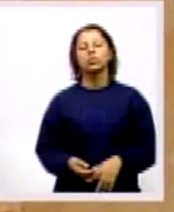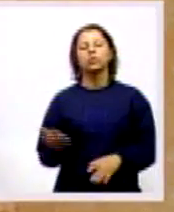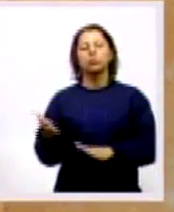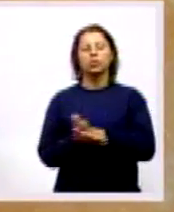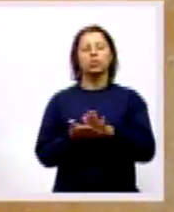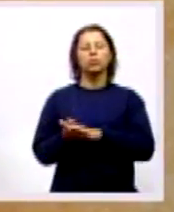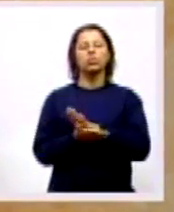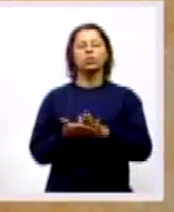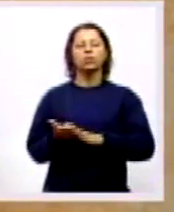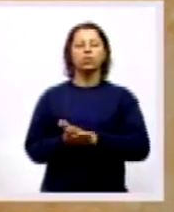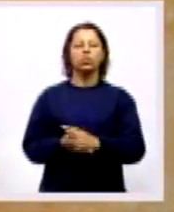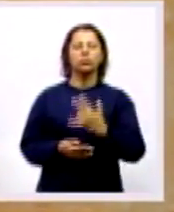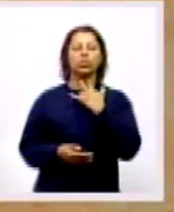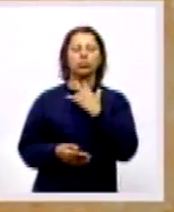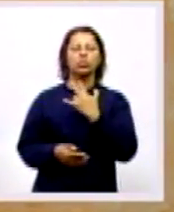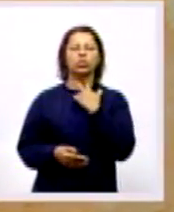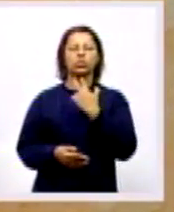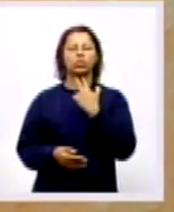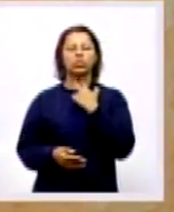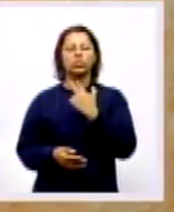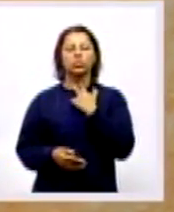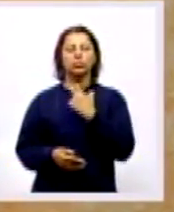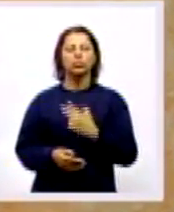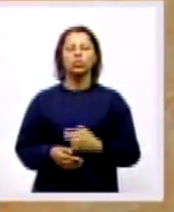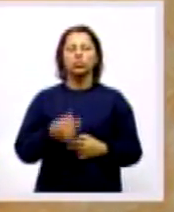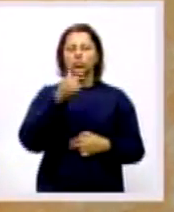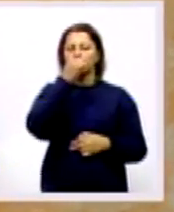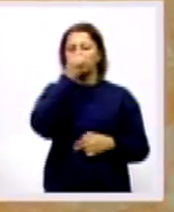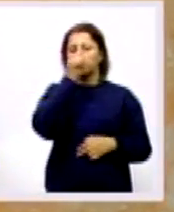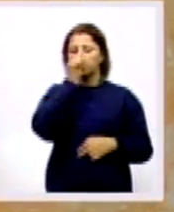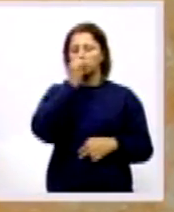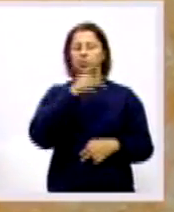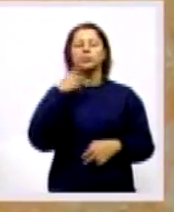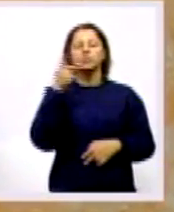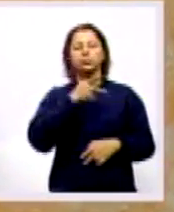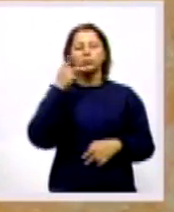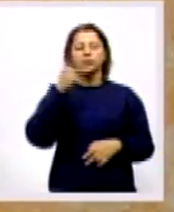nada. Aquela criatura não pode mover-se. Ela não fala.